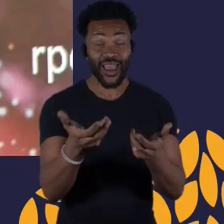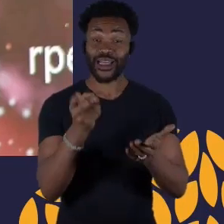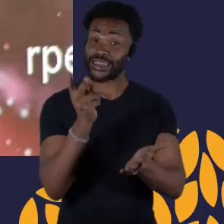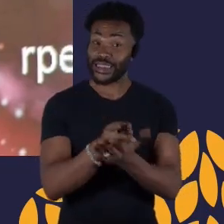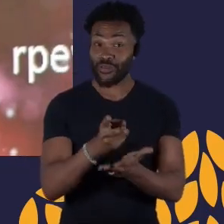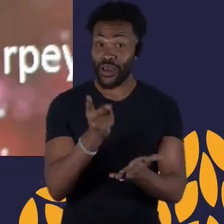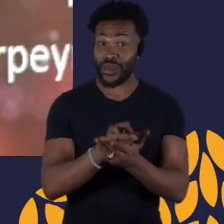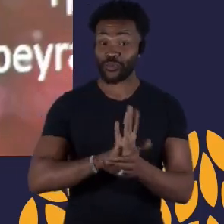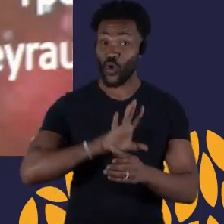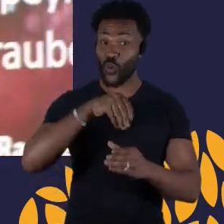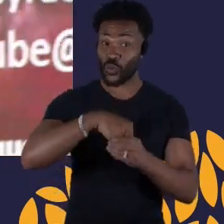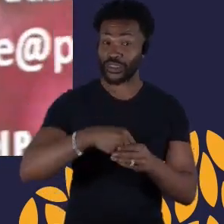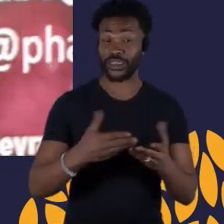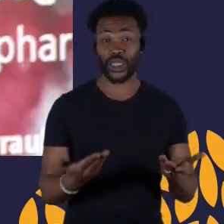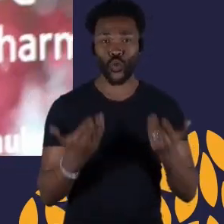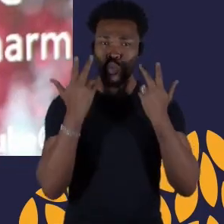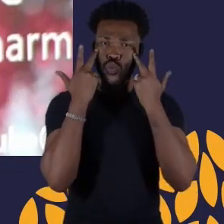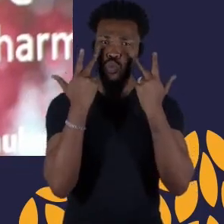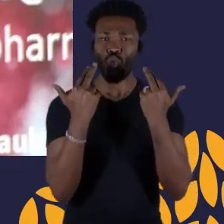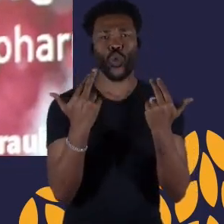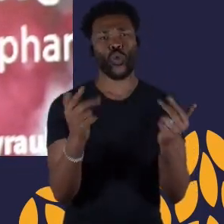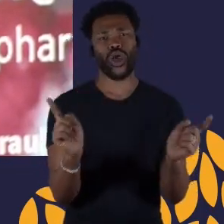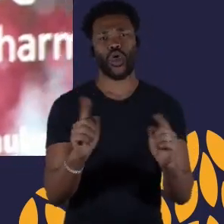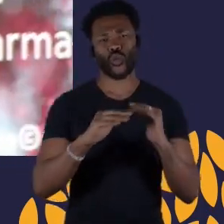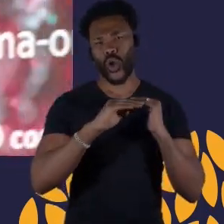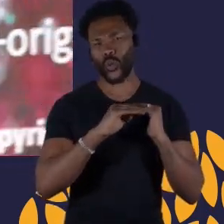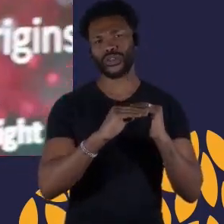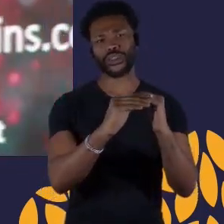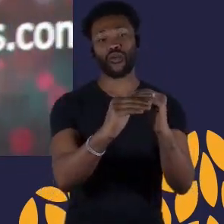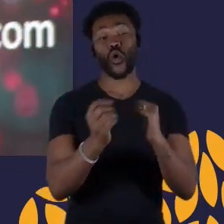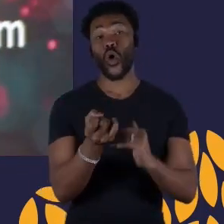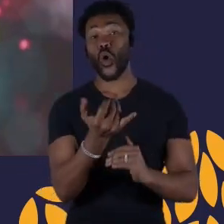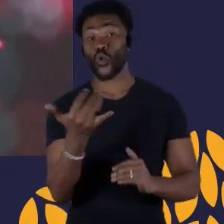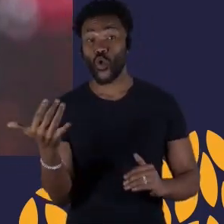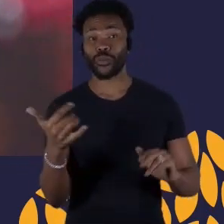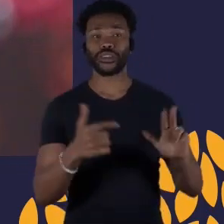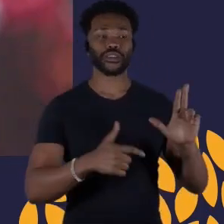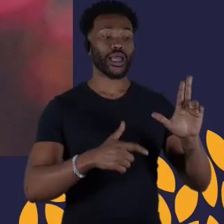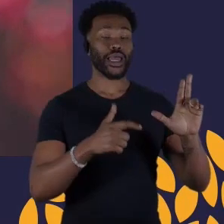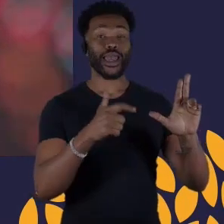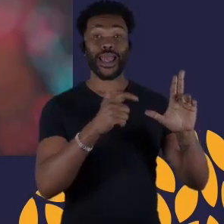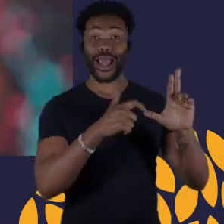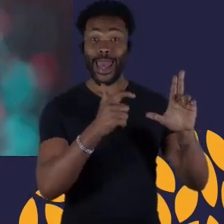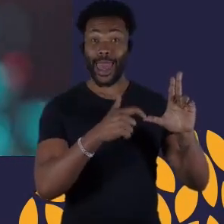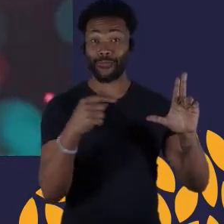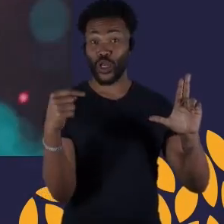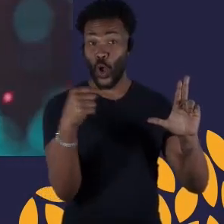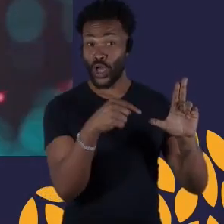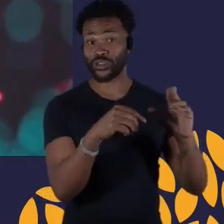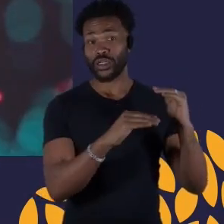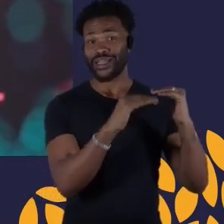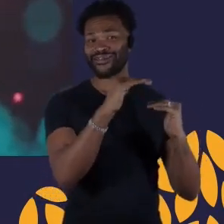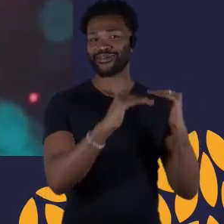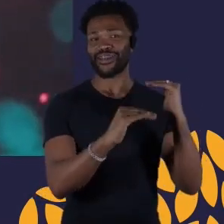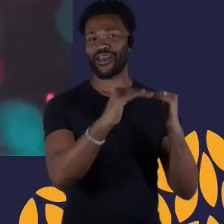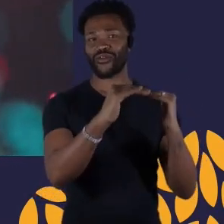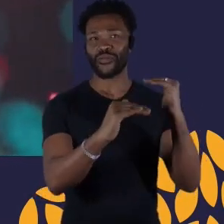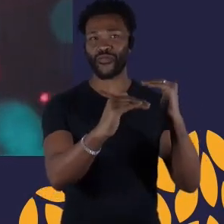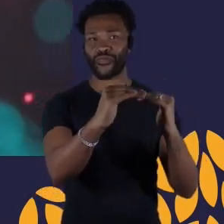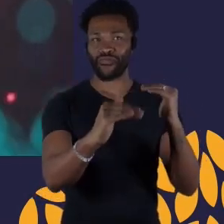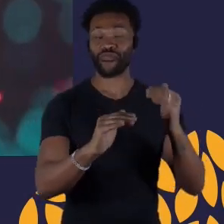mesma composição. Não é naturalmente estável. E alguns canabinoides são muito inestáveis.